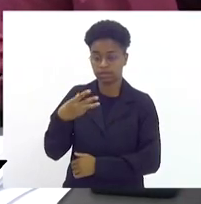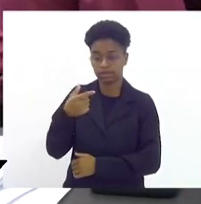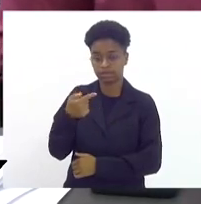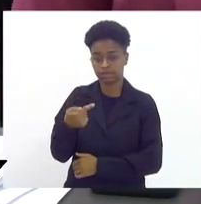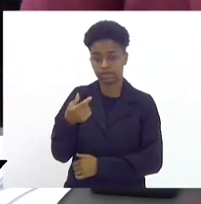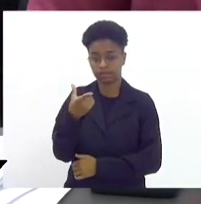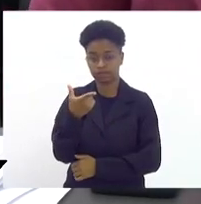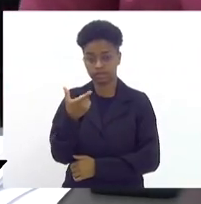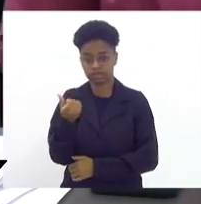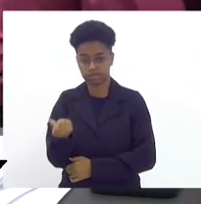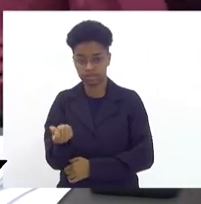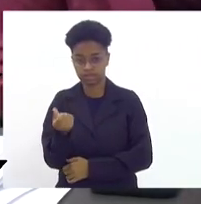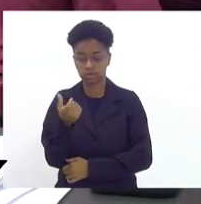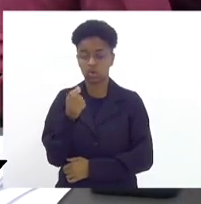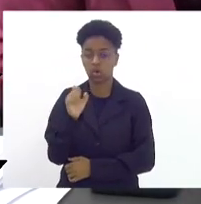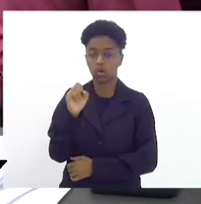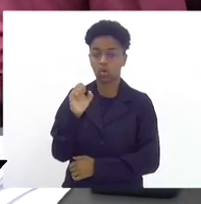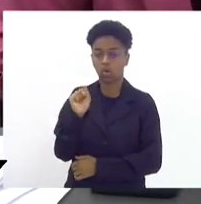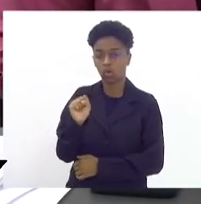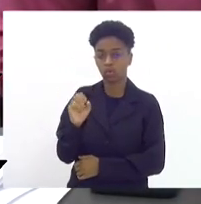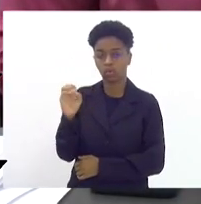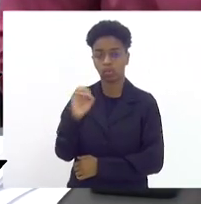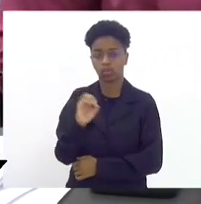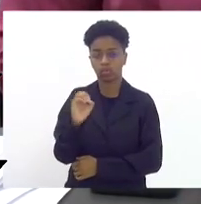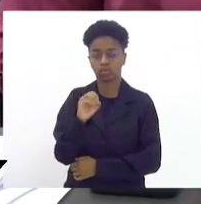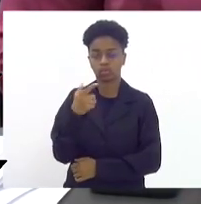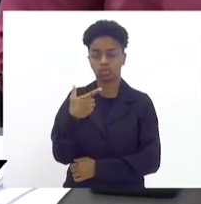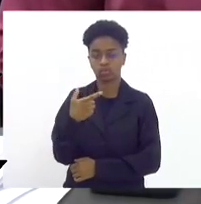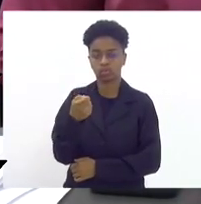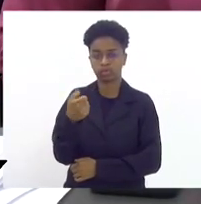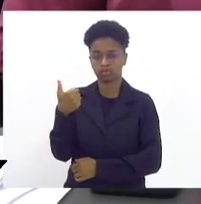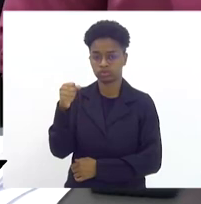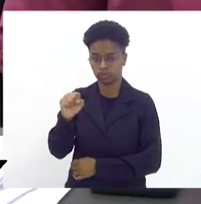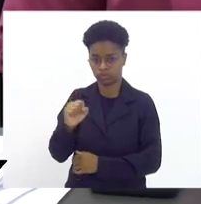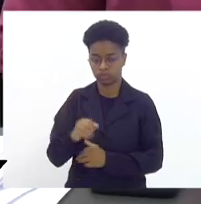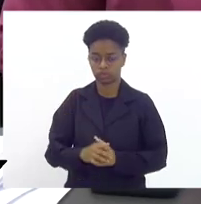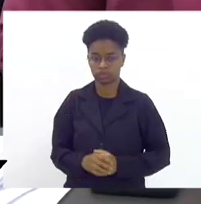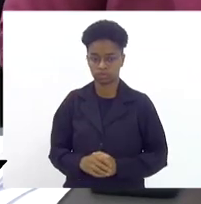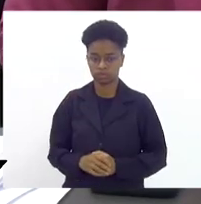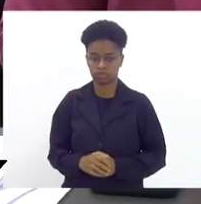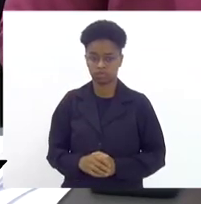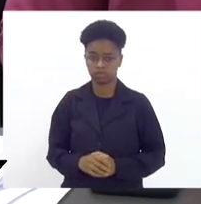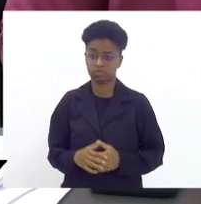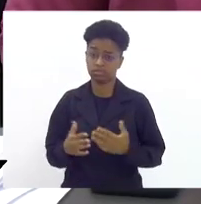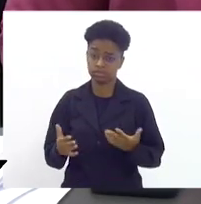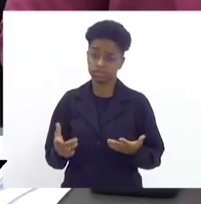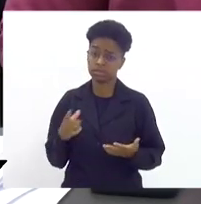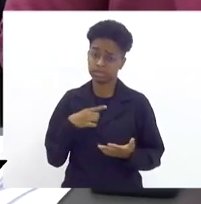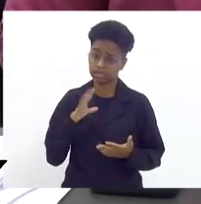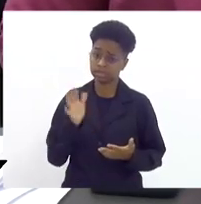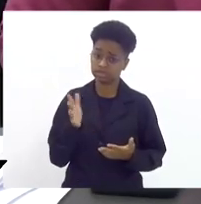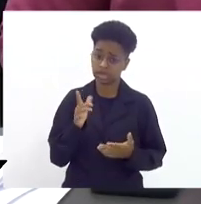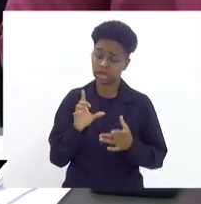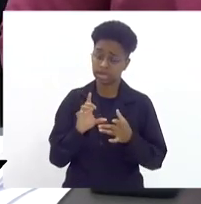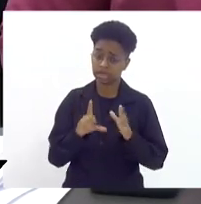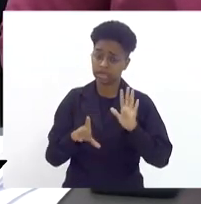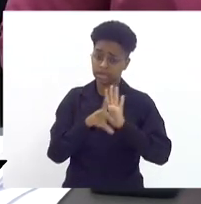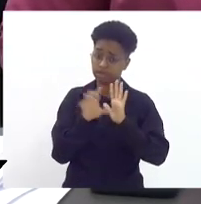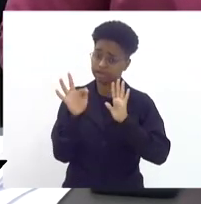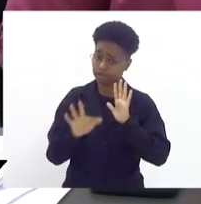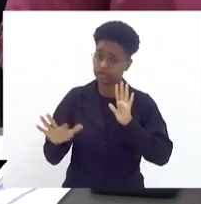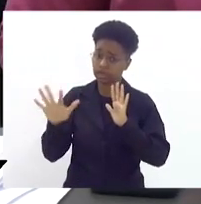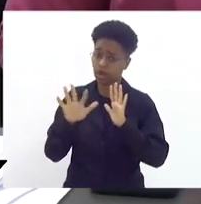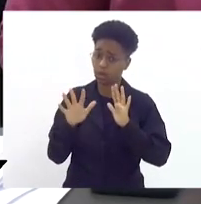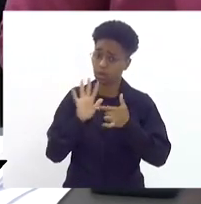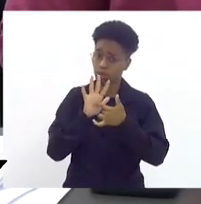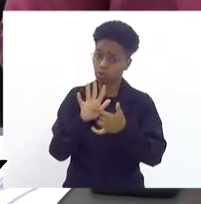13.726, de 8 de outubro de 2018. Então, que existiria, inclusive, legislação federal nesse